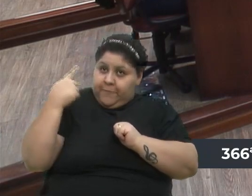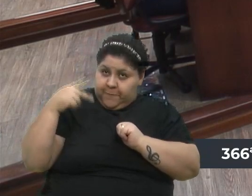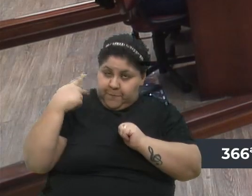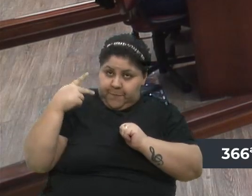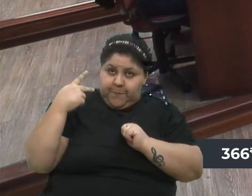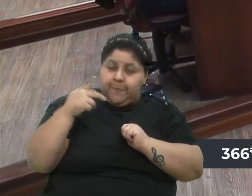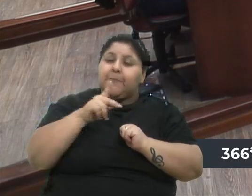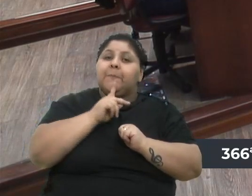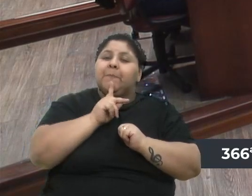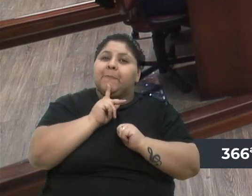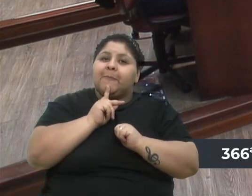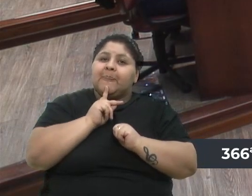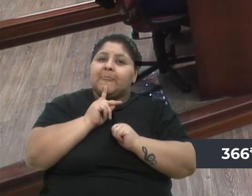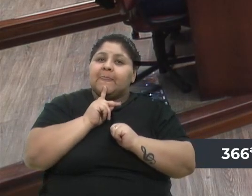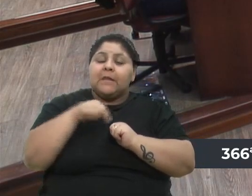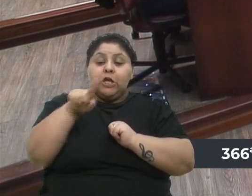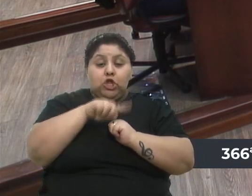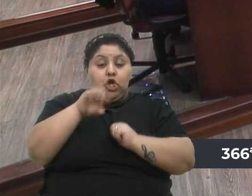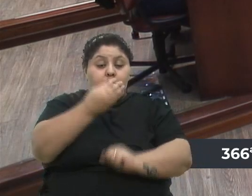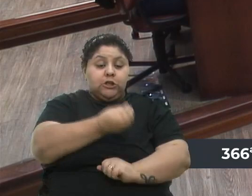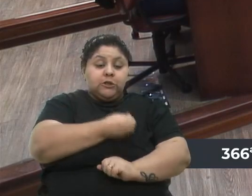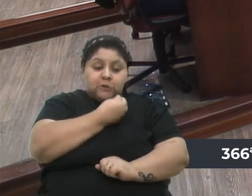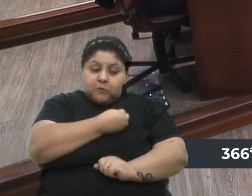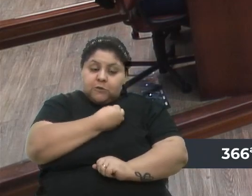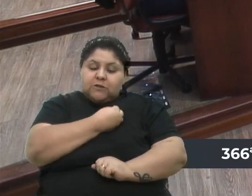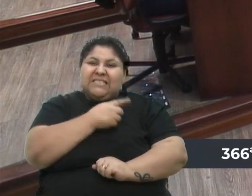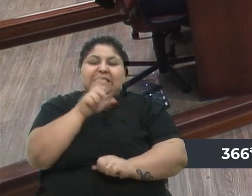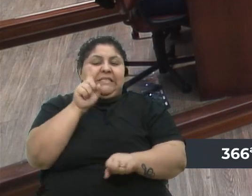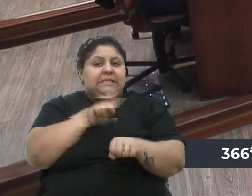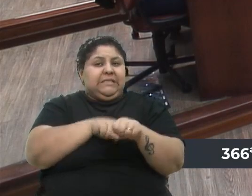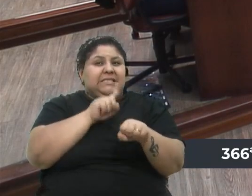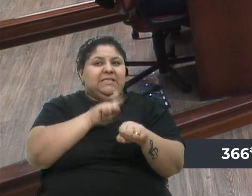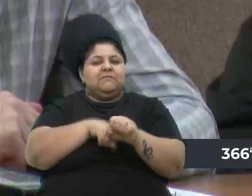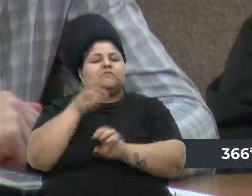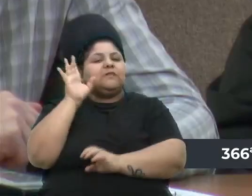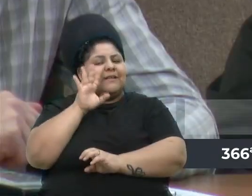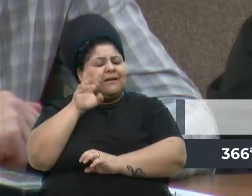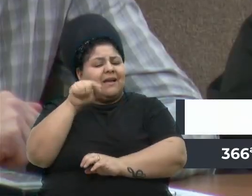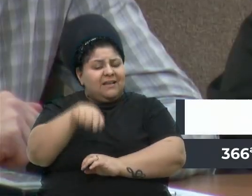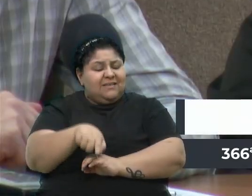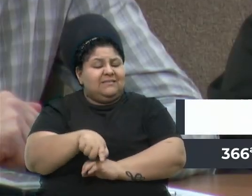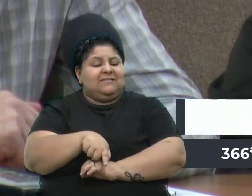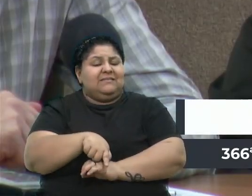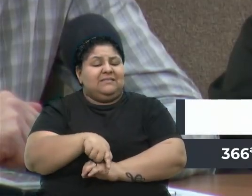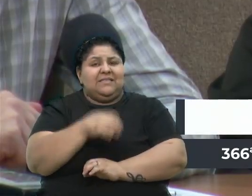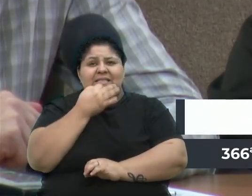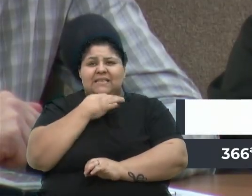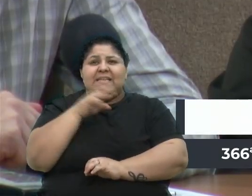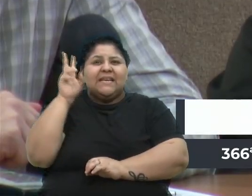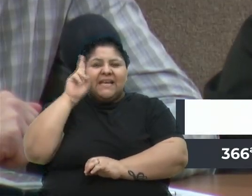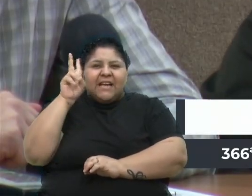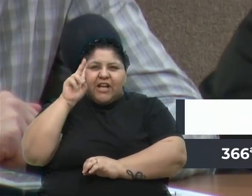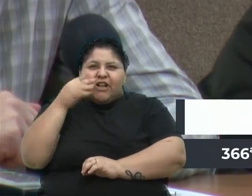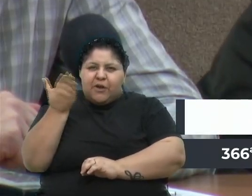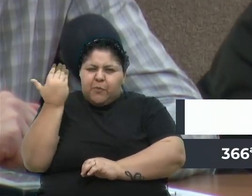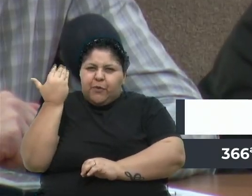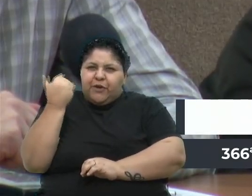Meneguzzi, que nós vivemos, né, vereador, tempos muito legais aqui em Caxias do Sul. Eu lembro da Enxuta,